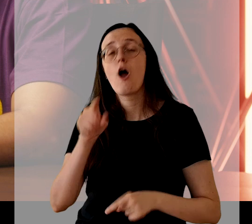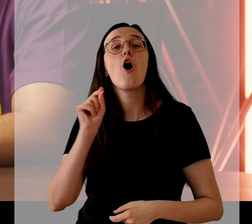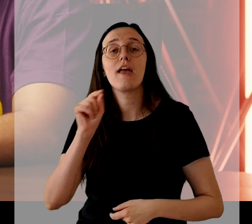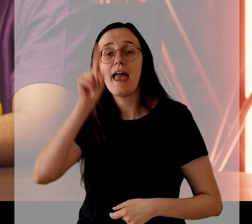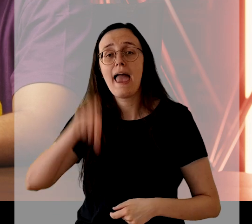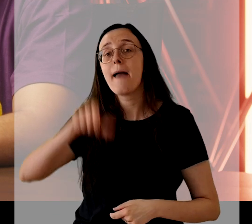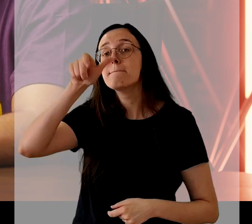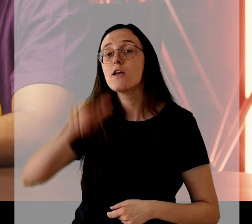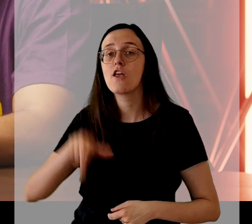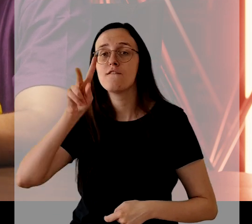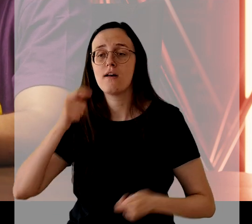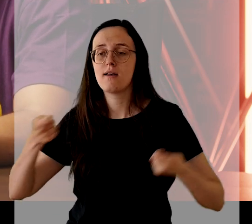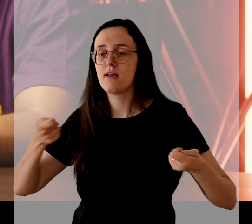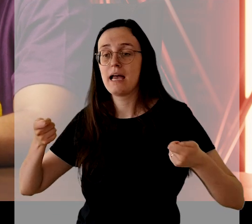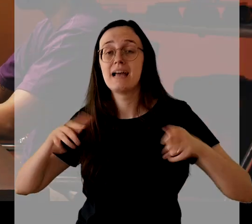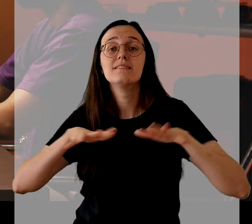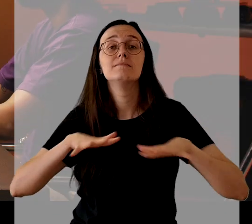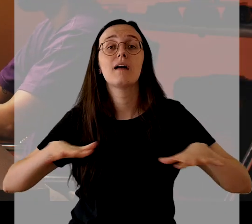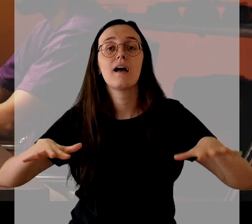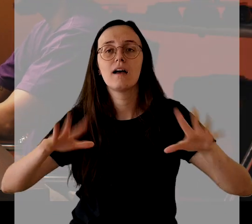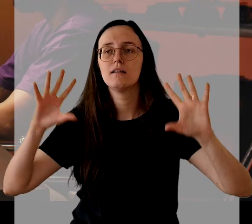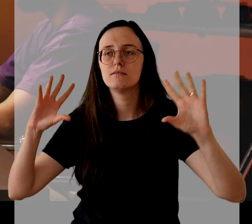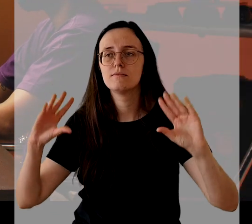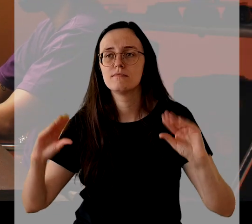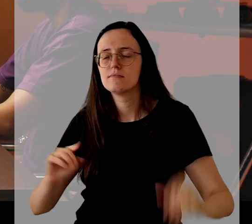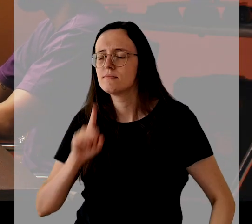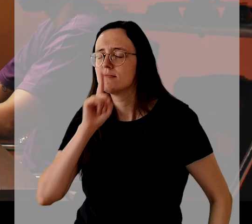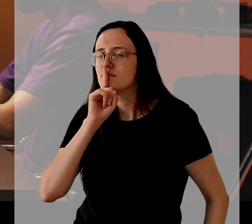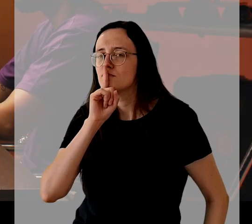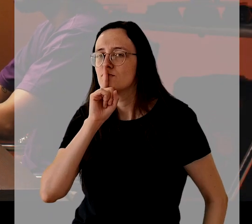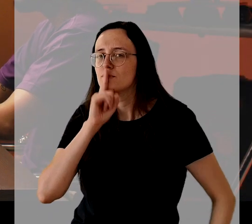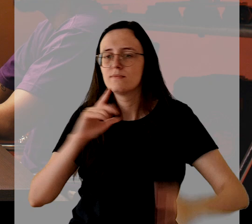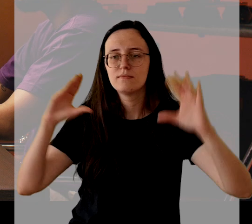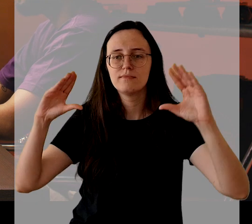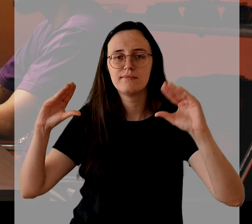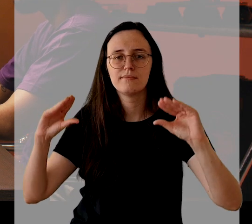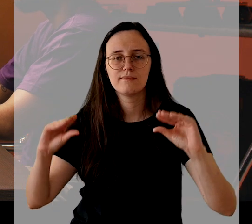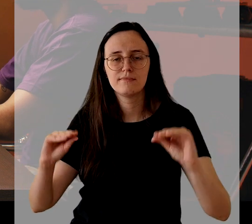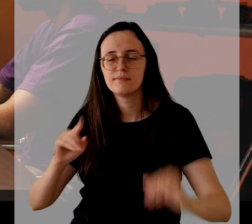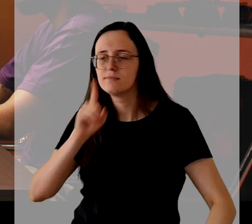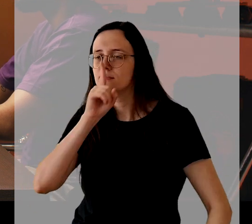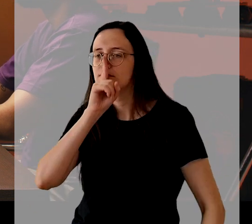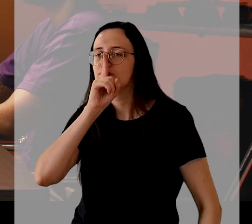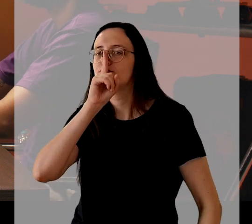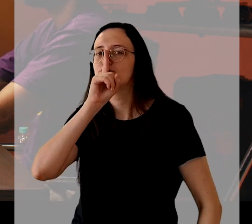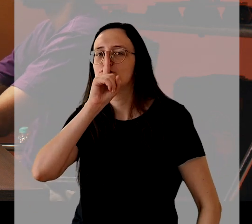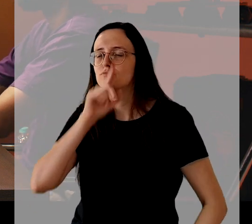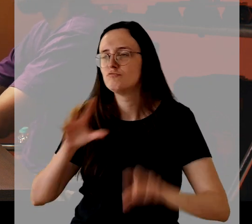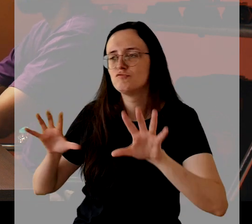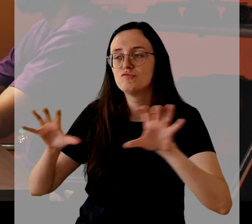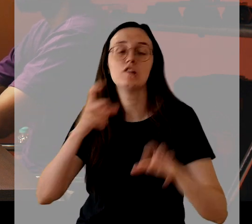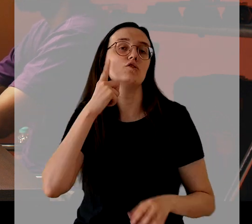porque realmente é a pessoa que vai segurar o ambiente silencioso, né? O famoso silêncio no som, conta com